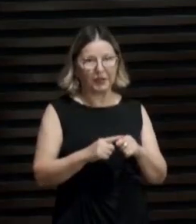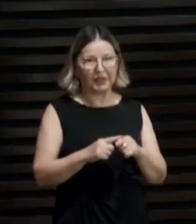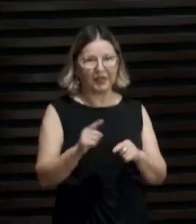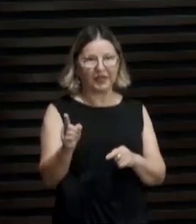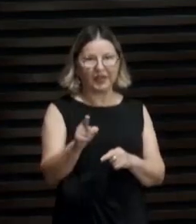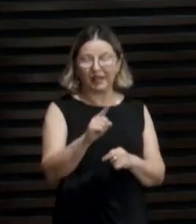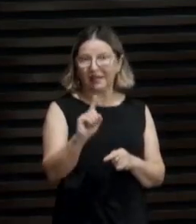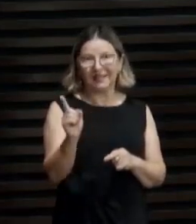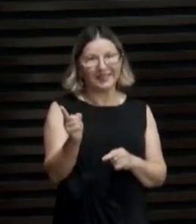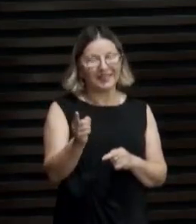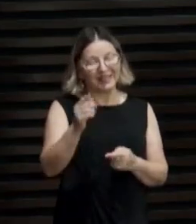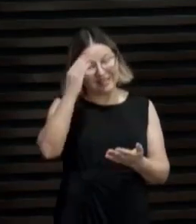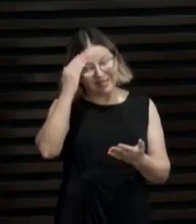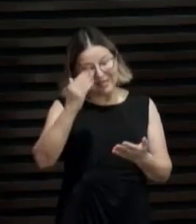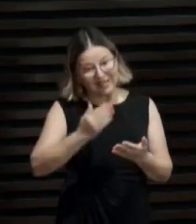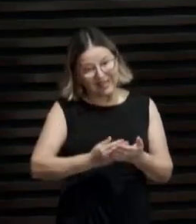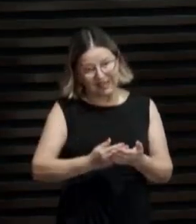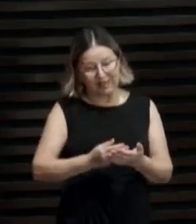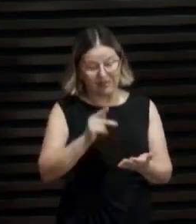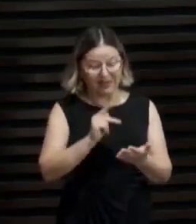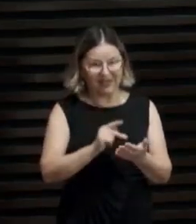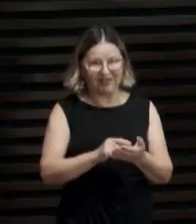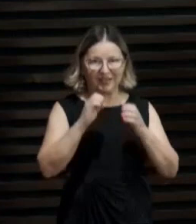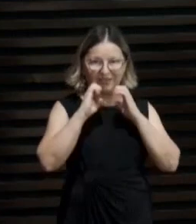tem determinado a maneira que nós estamos vivendo.